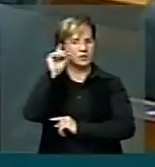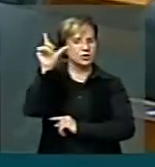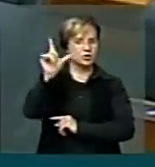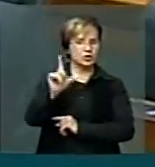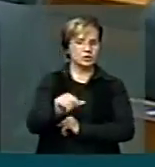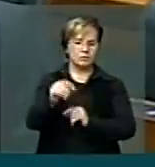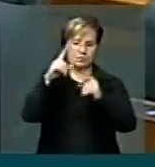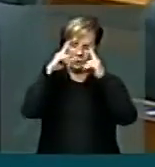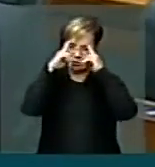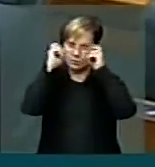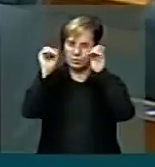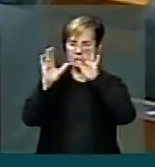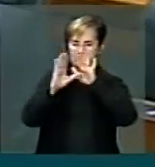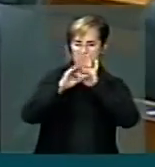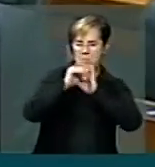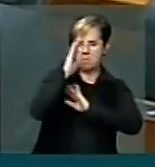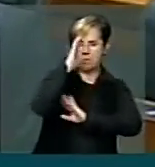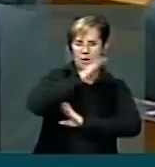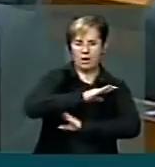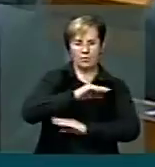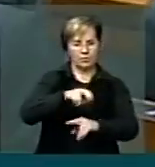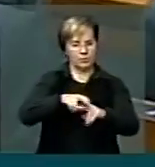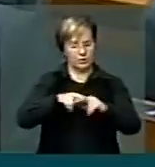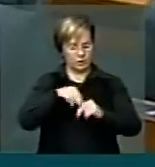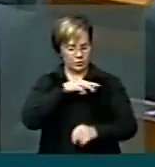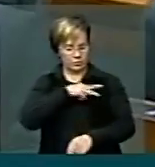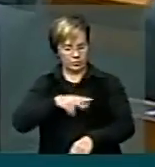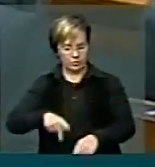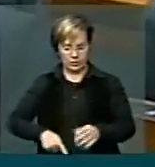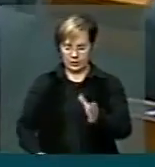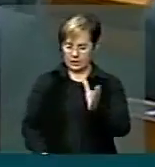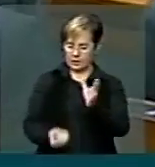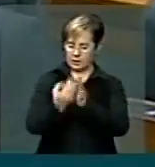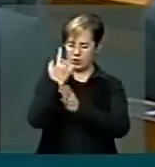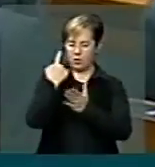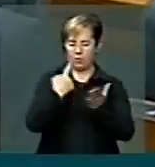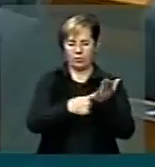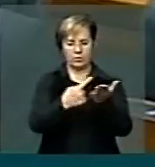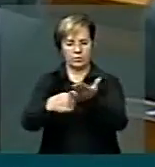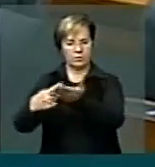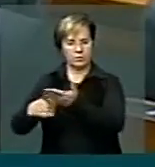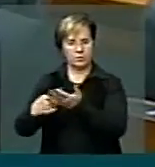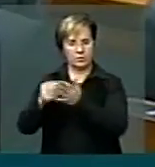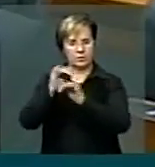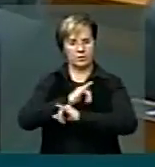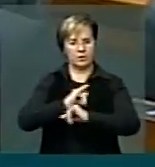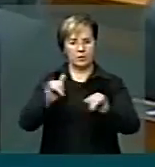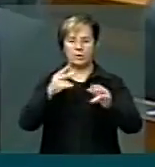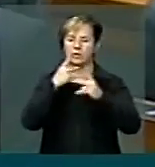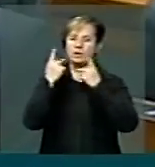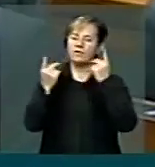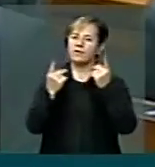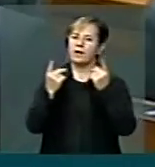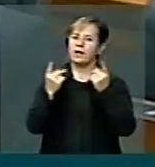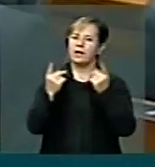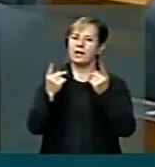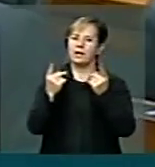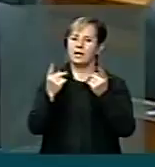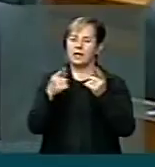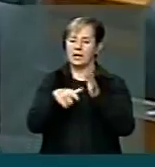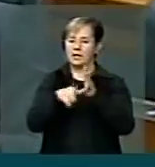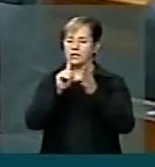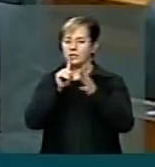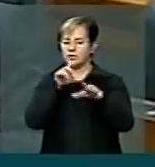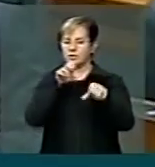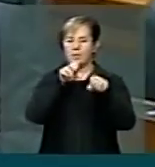criminalidade. Por isso, o Ministério Público criou esta campanha e diz: conte até 10 para não cometer um